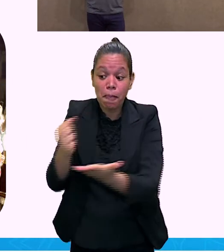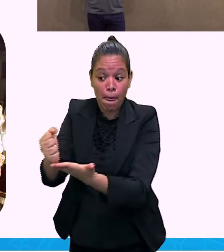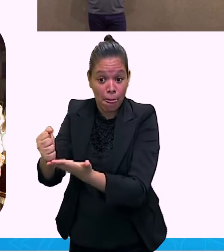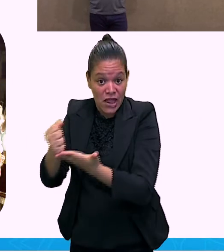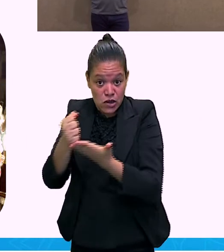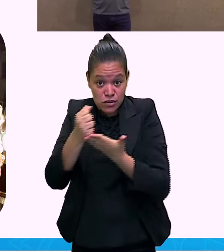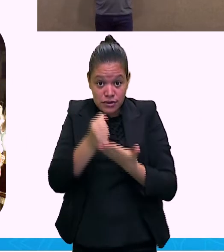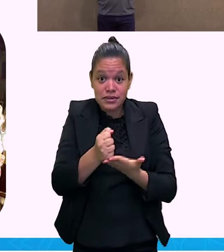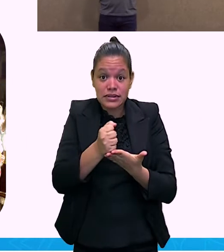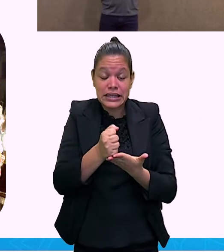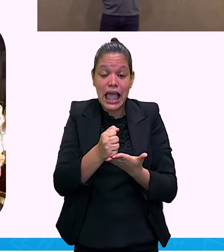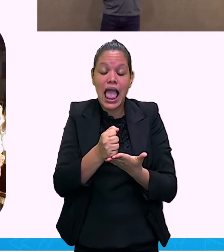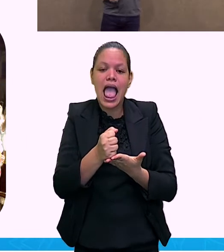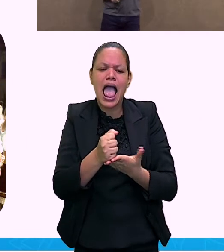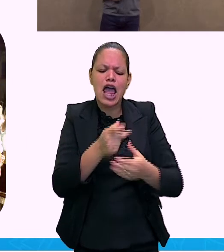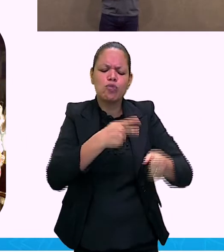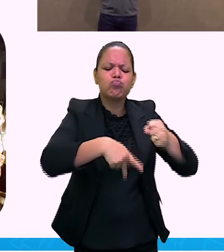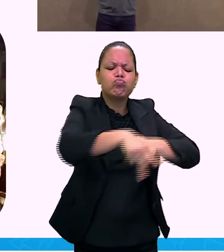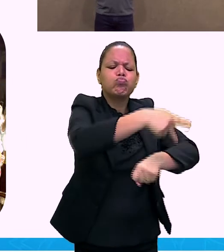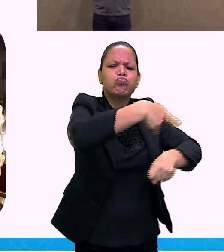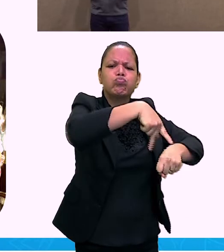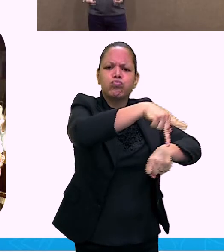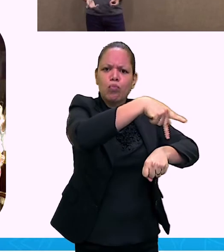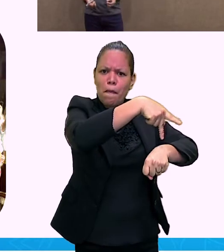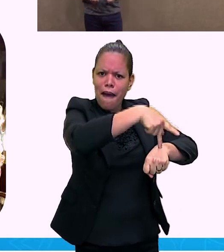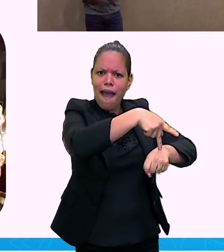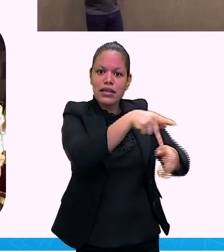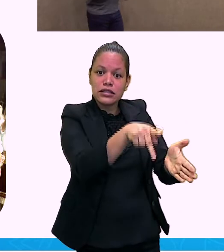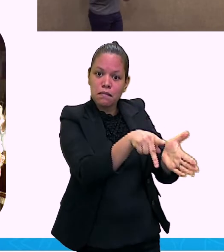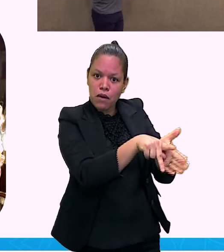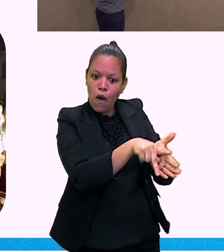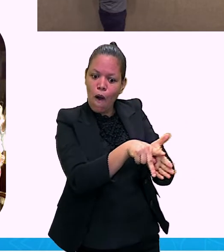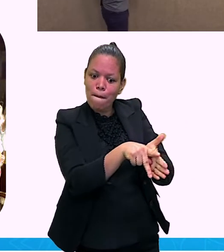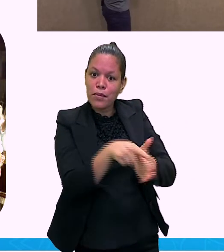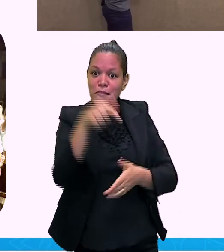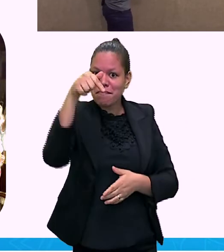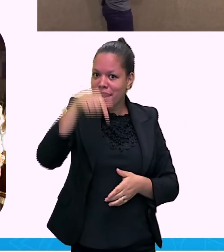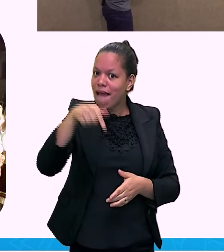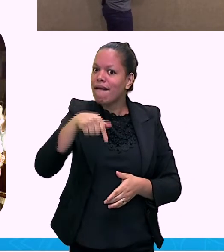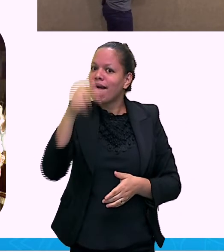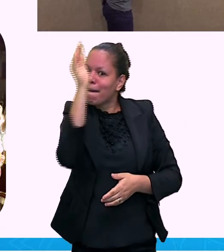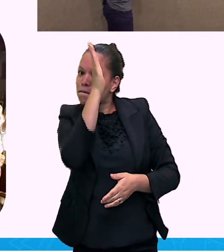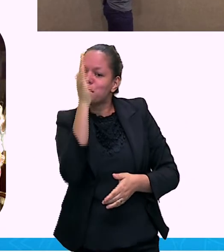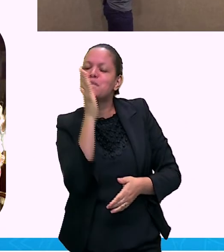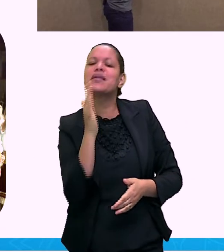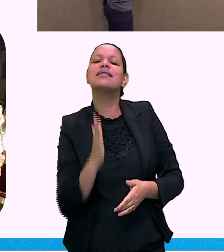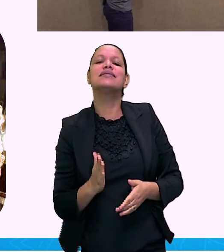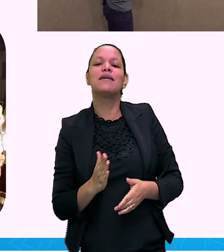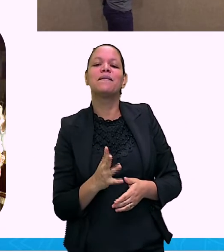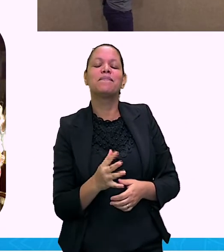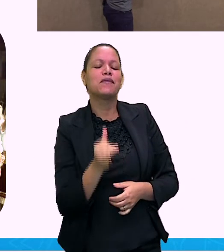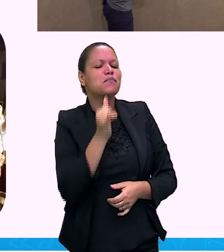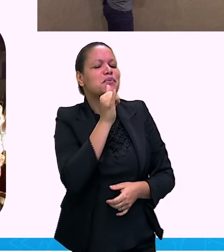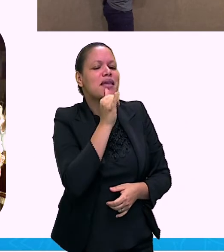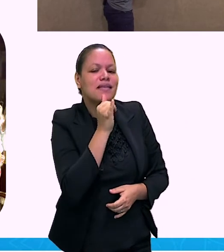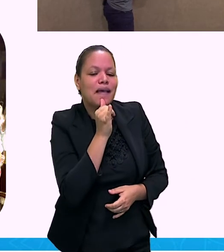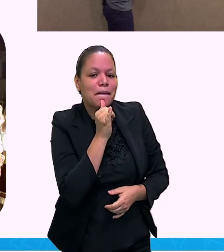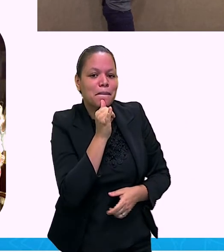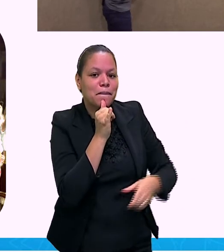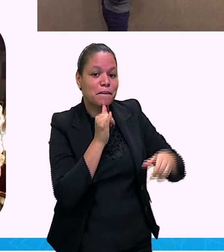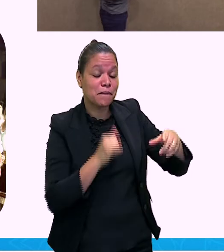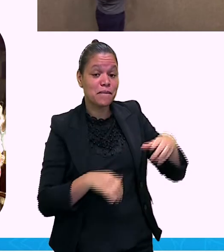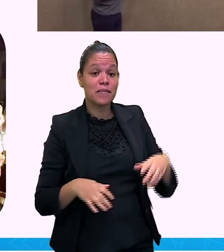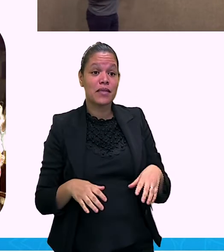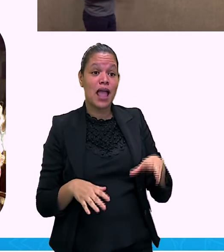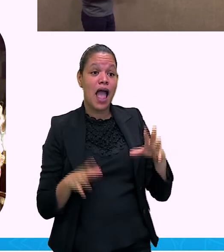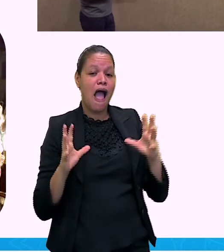trouxeram dos seus países originários, que é a festa da uva, né, a uva italiana. Então nós conseguimos ver aqui nessa primeira imagem,